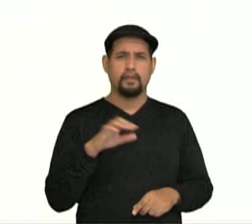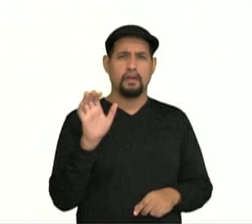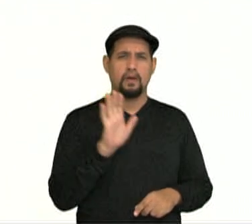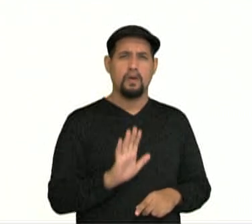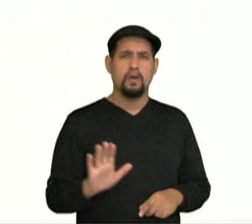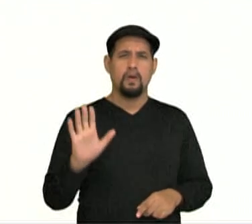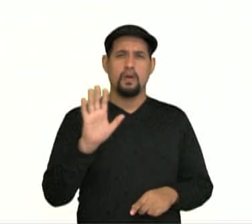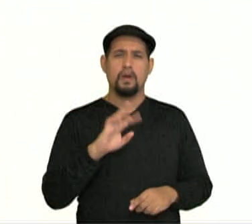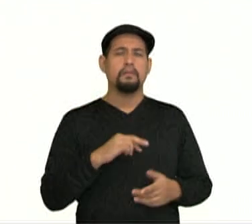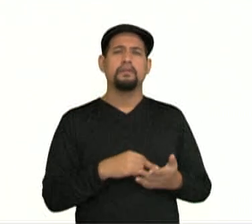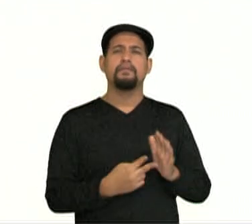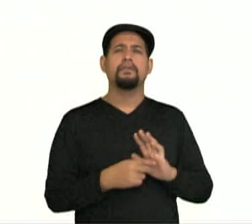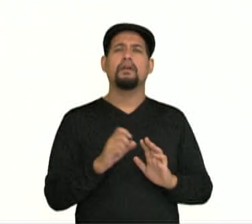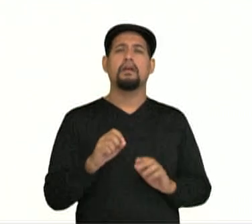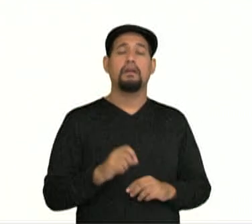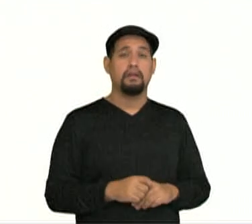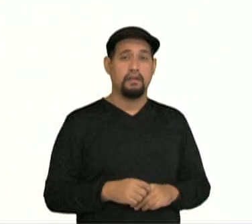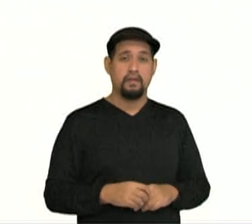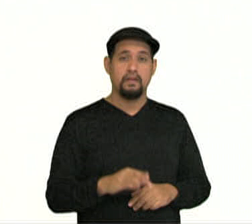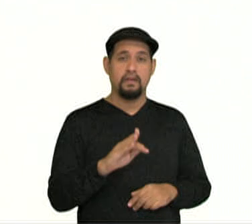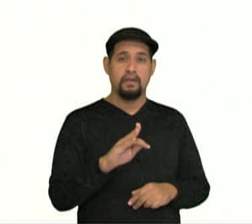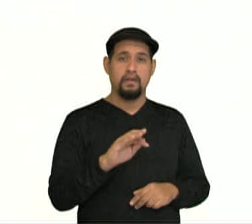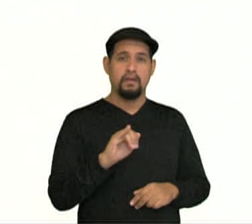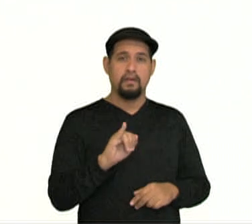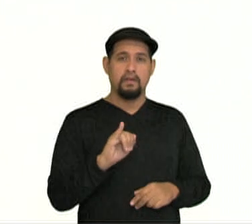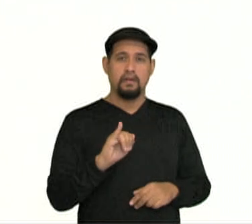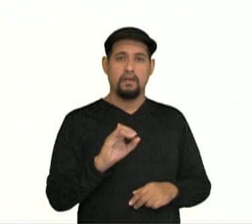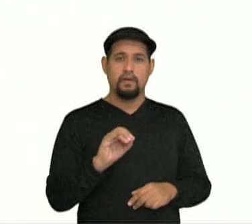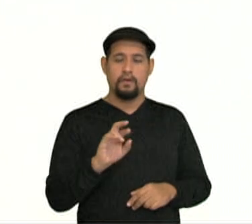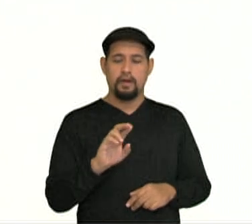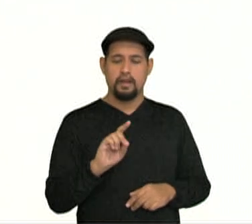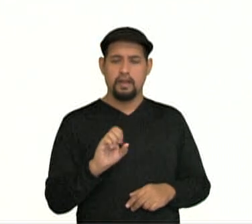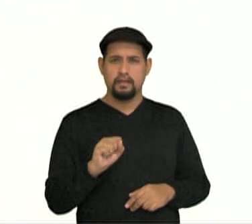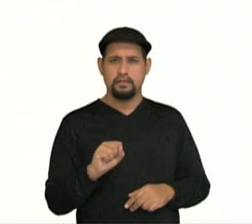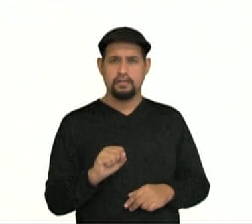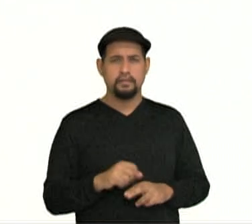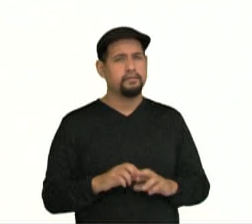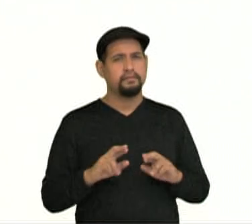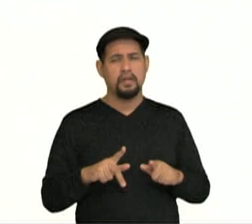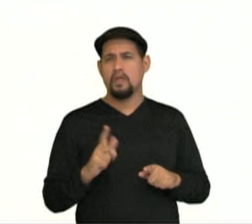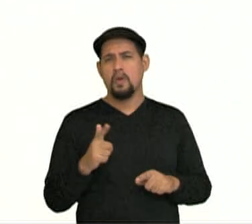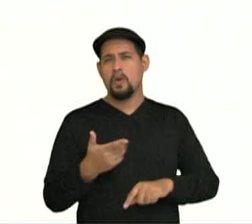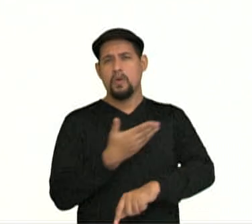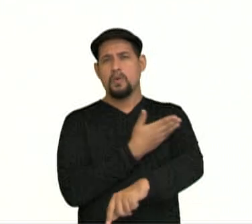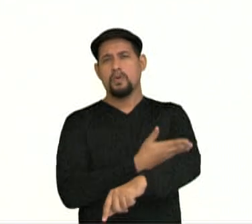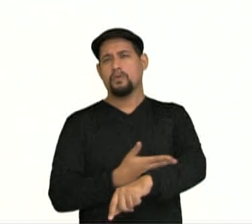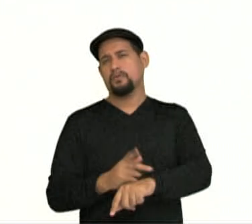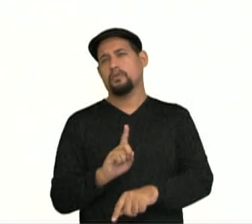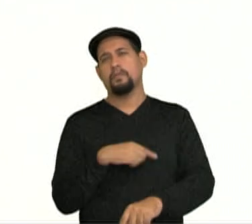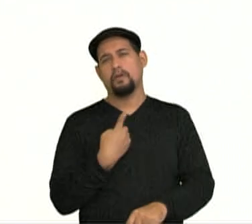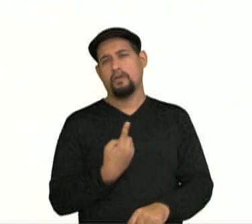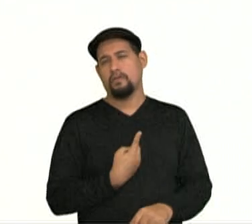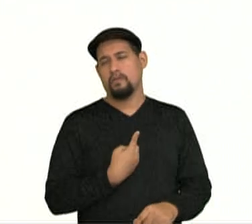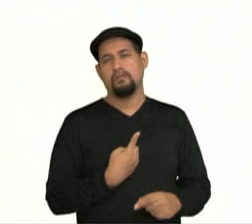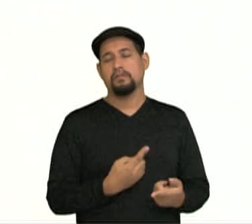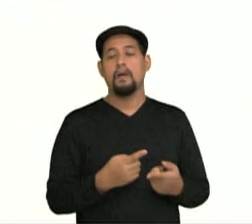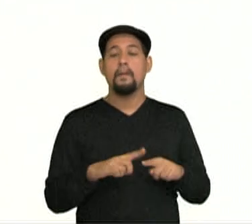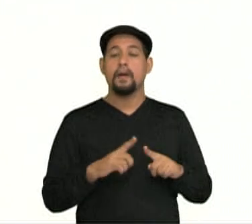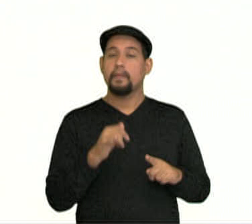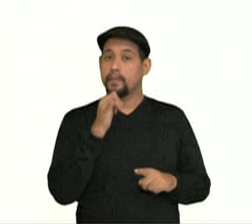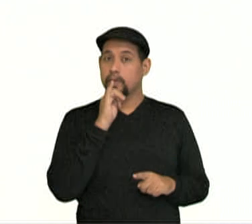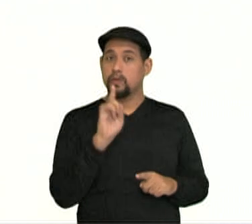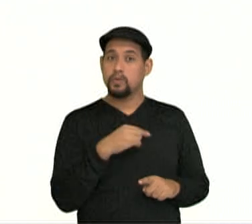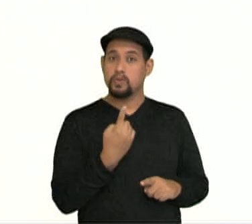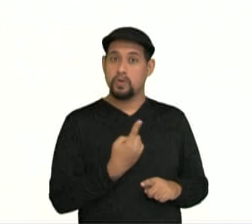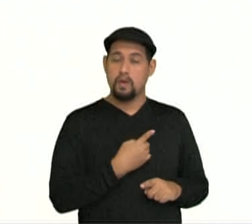são os fiordes. É uma palavra assim que não é nem um pouco habitual ao nosso vocabulário, porque nosso